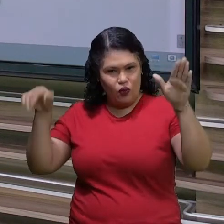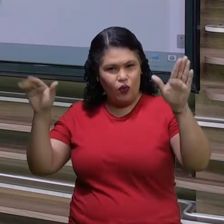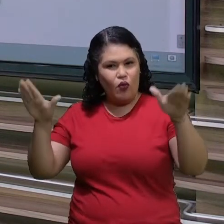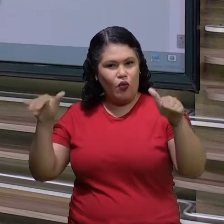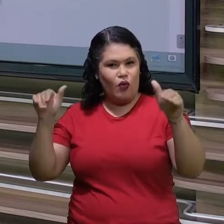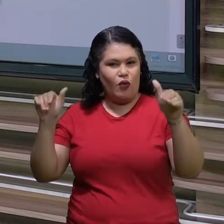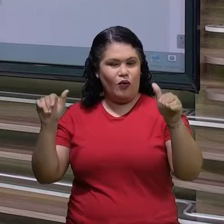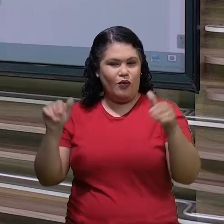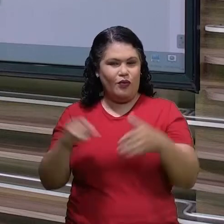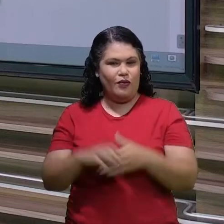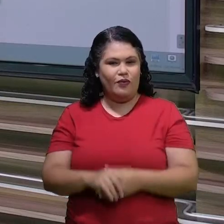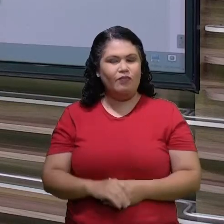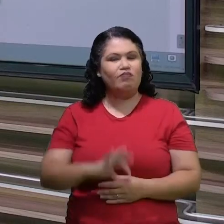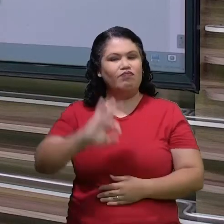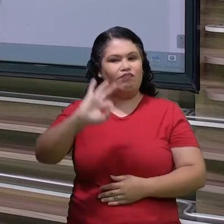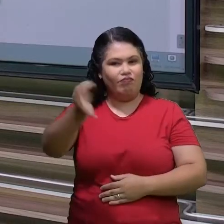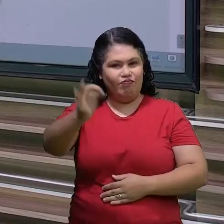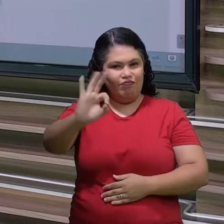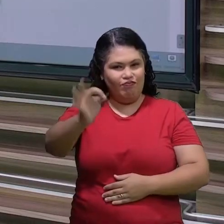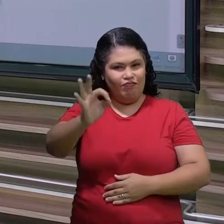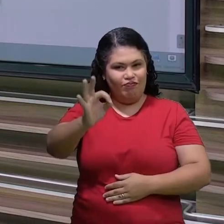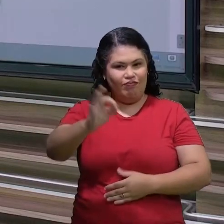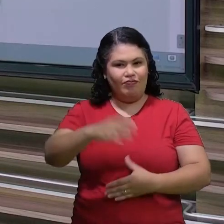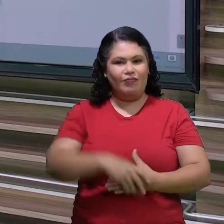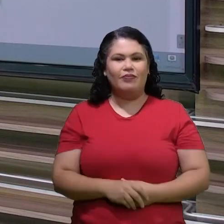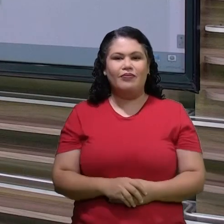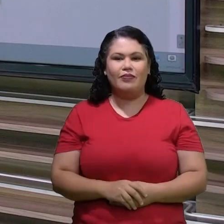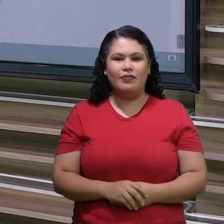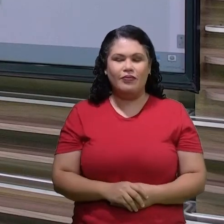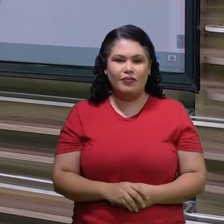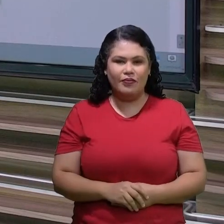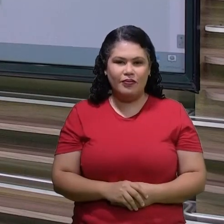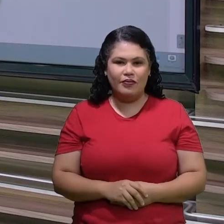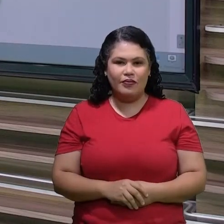do voo. Muito bem.